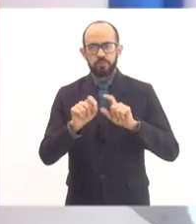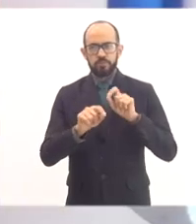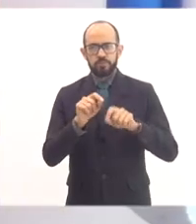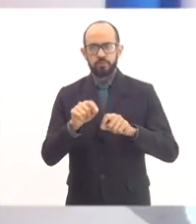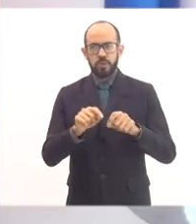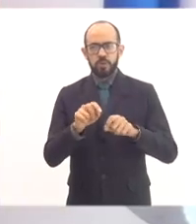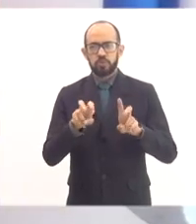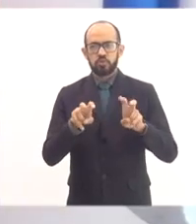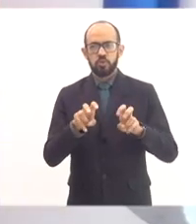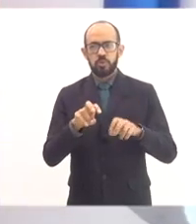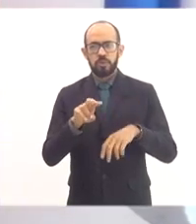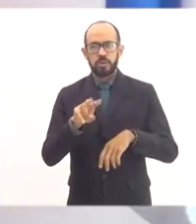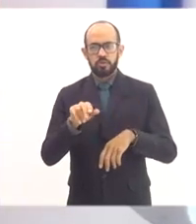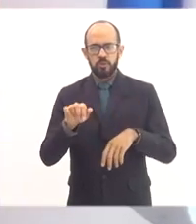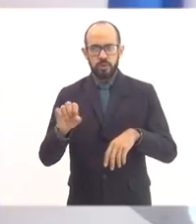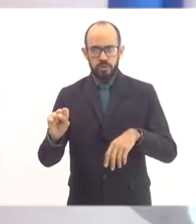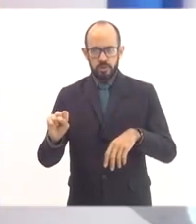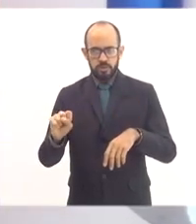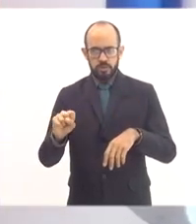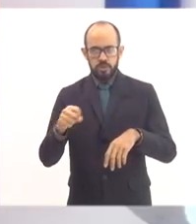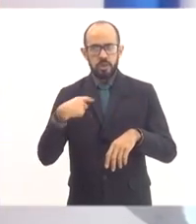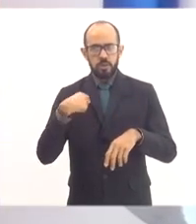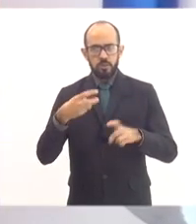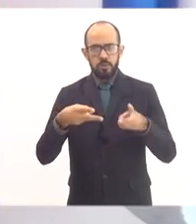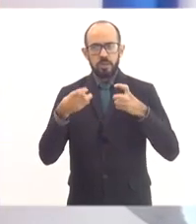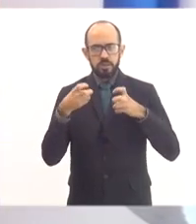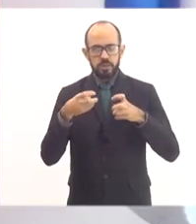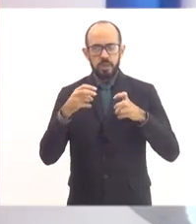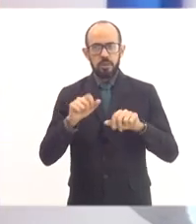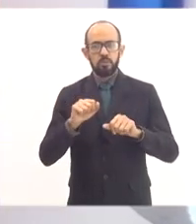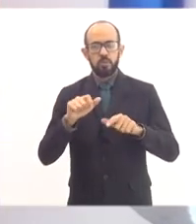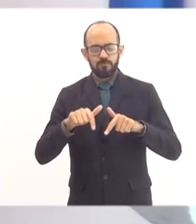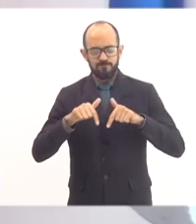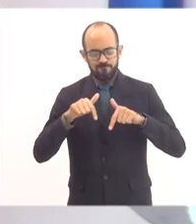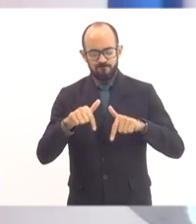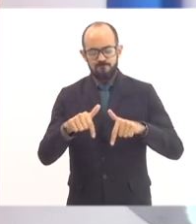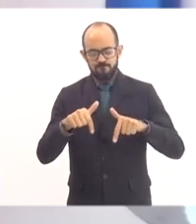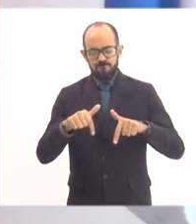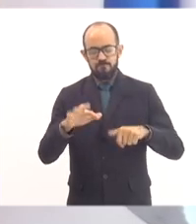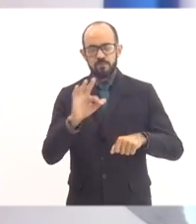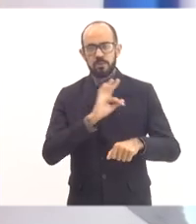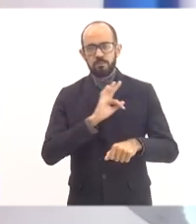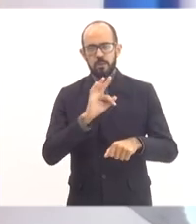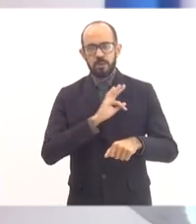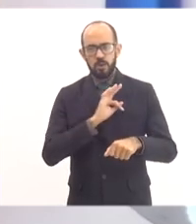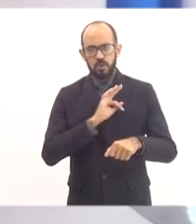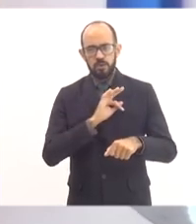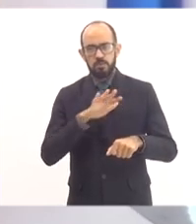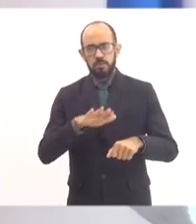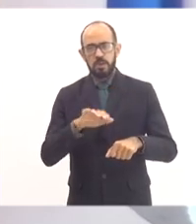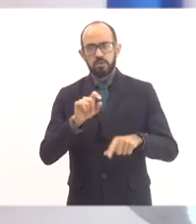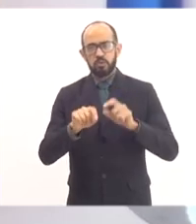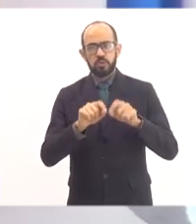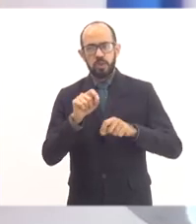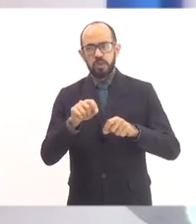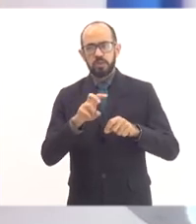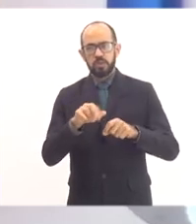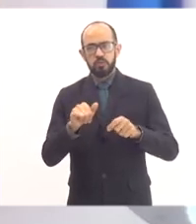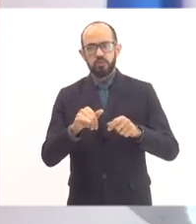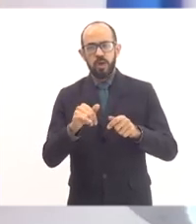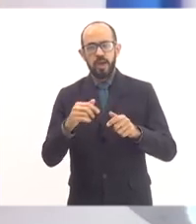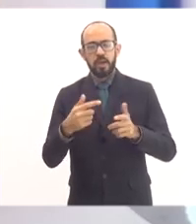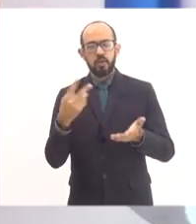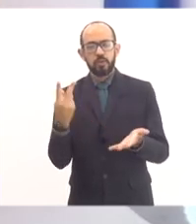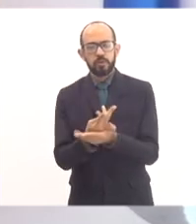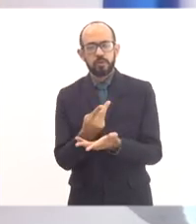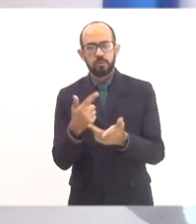vagas. Percebo o empenho pelo encaminhamento aqui da deputada Marta Rocha, mas a gente vai esbarrar num problema que, como eu disse